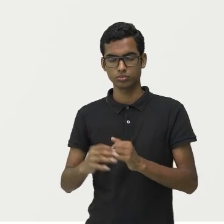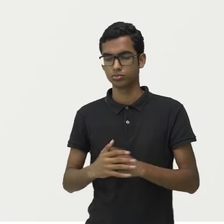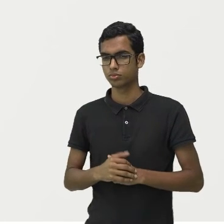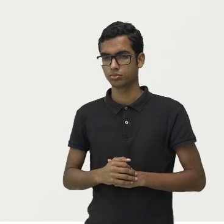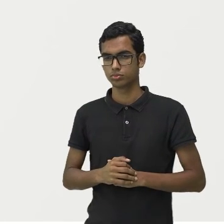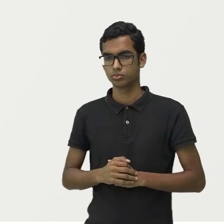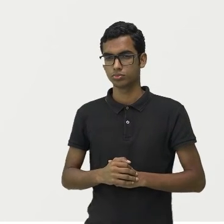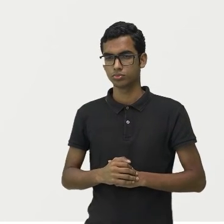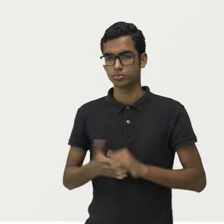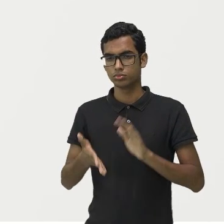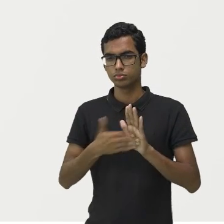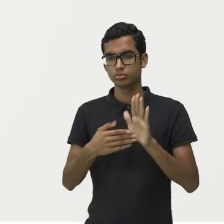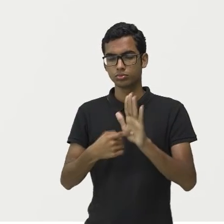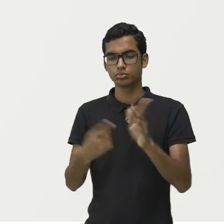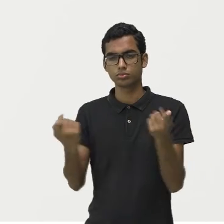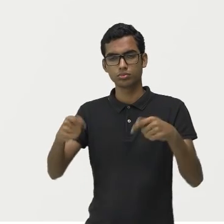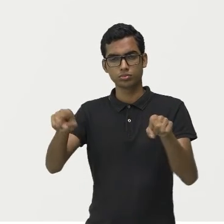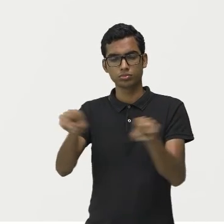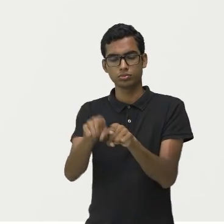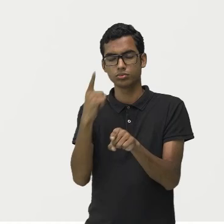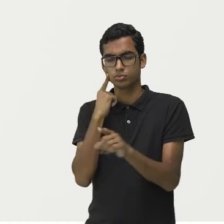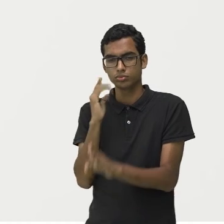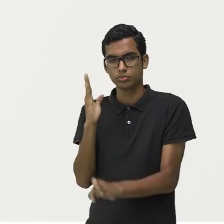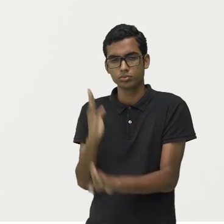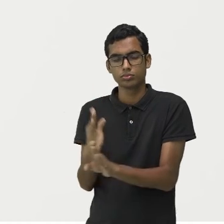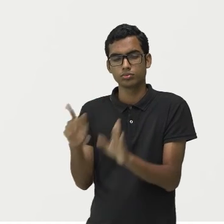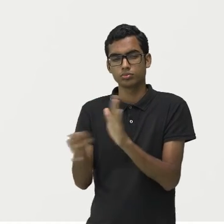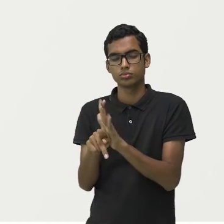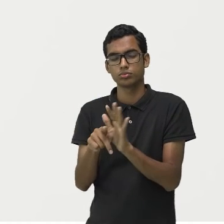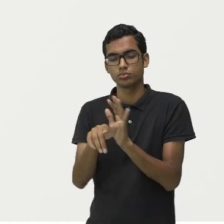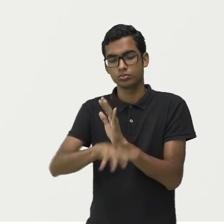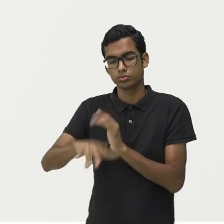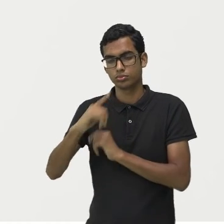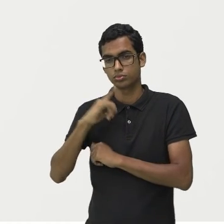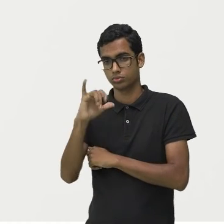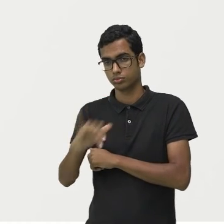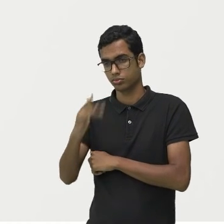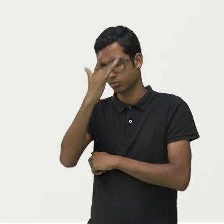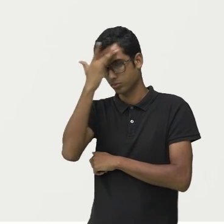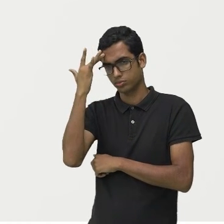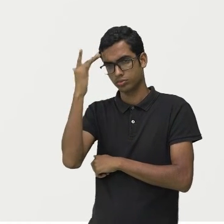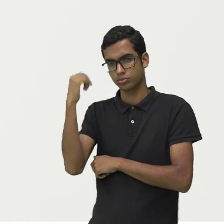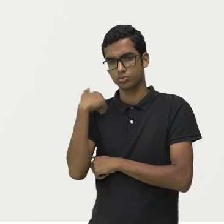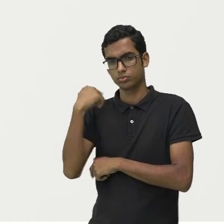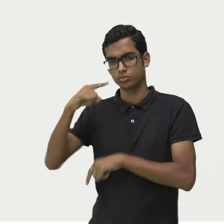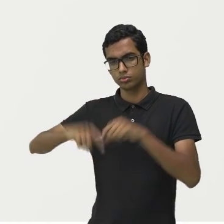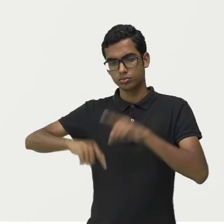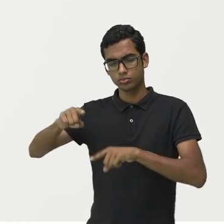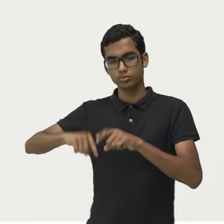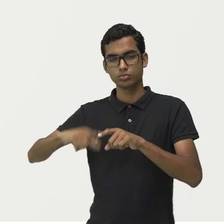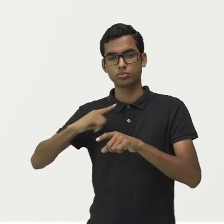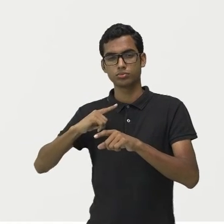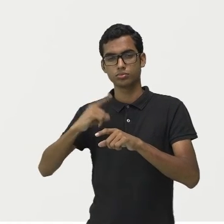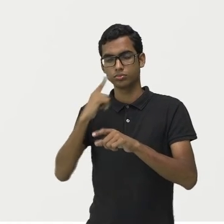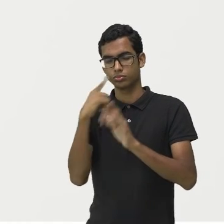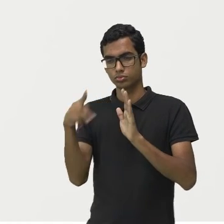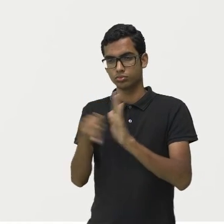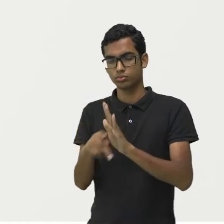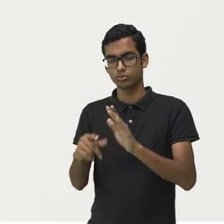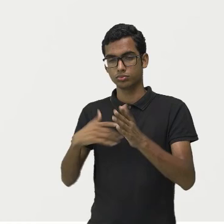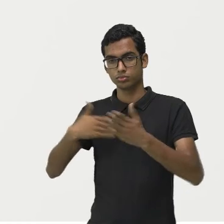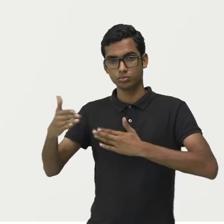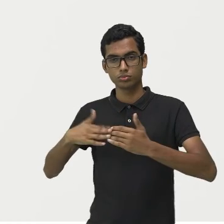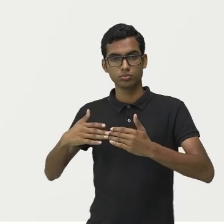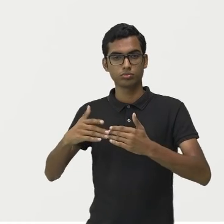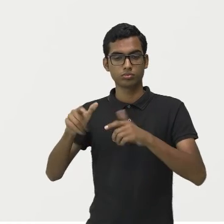E com essas propriedades é possível localizar geometricamente a imagem gerada por um objeto situado a